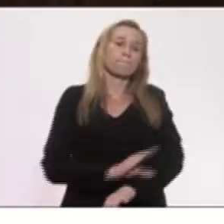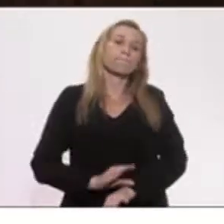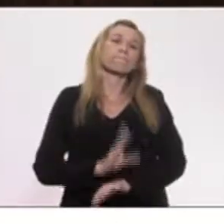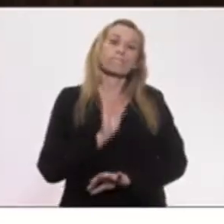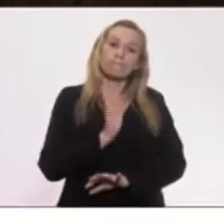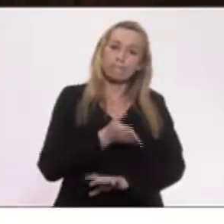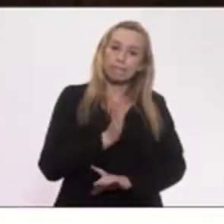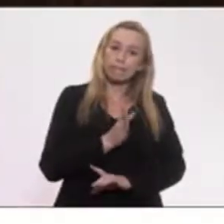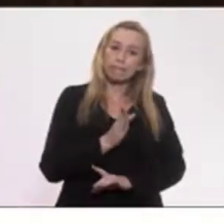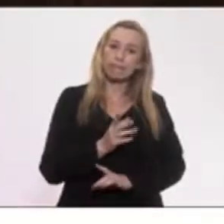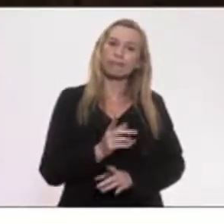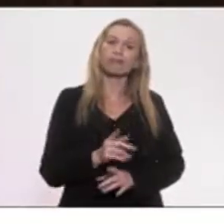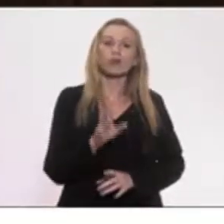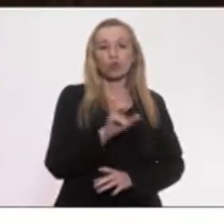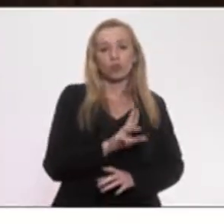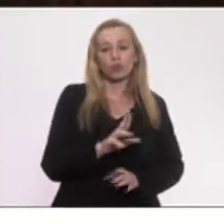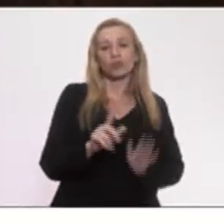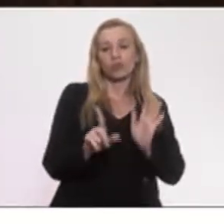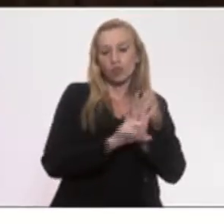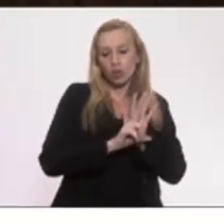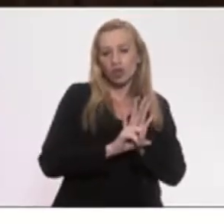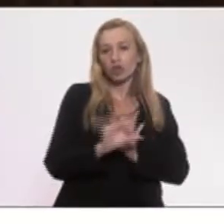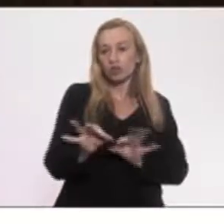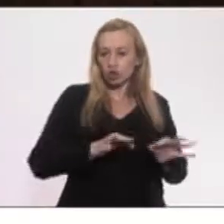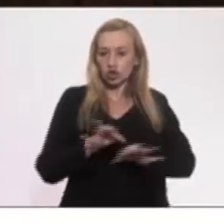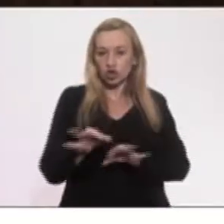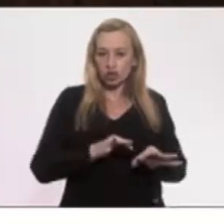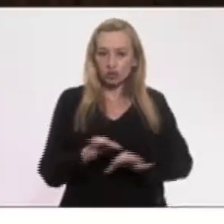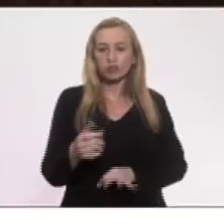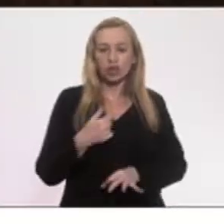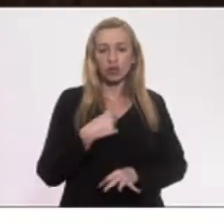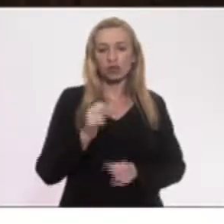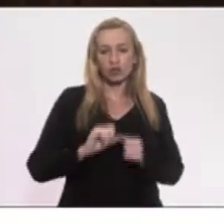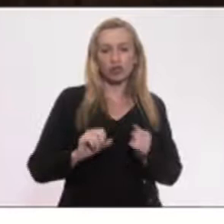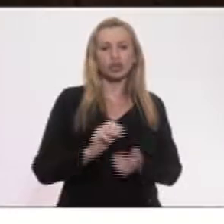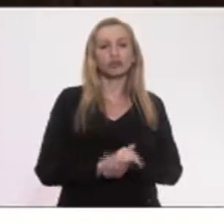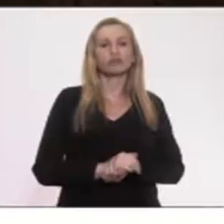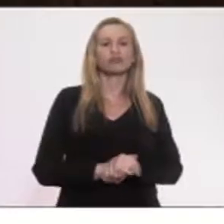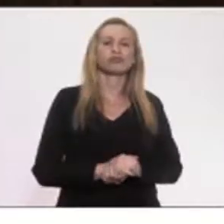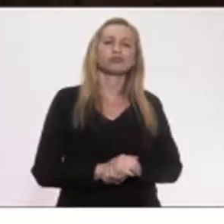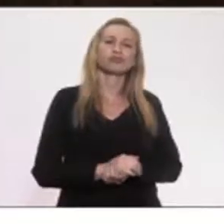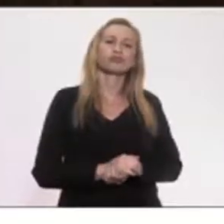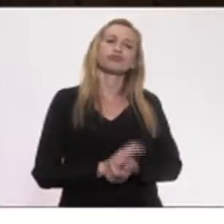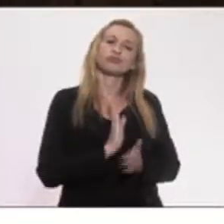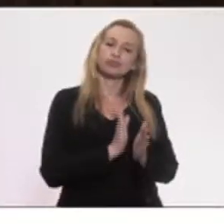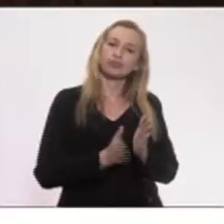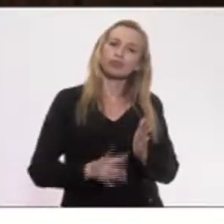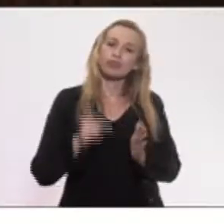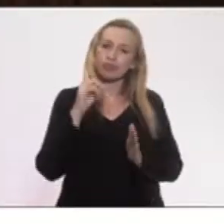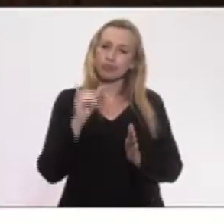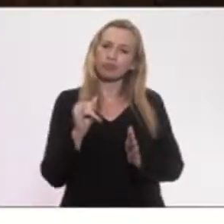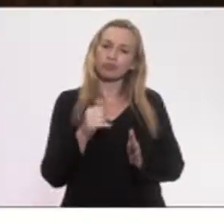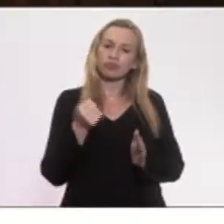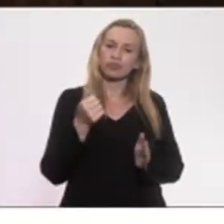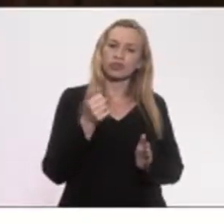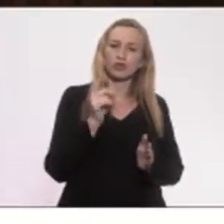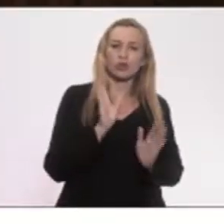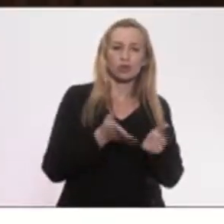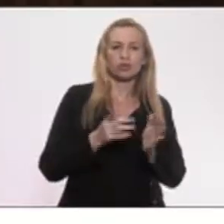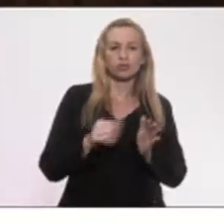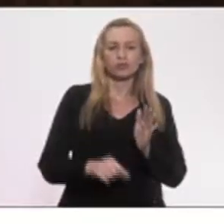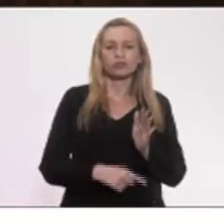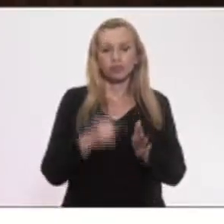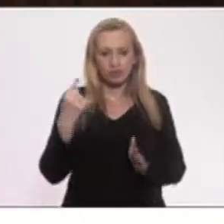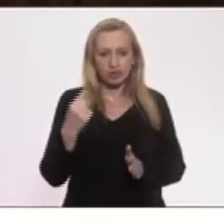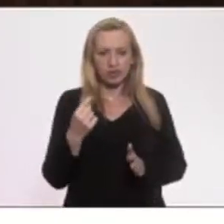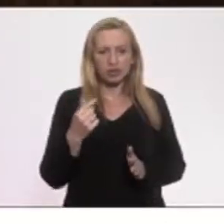tornou objeto de um projeto de lei, do qual eu sou um dos autores, que foi colocado na ordem do dia hoje pela primeira vez, recebeu